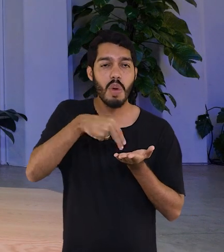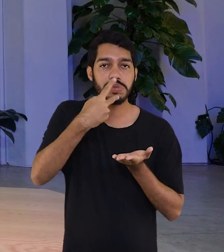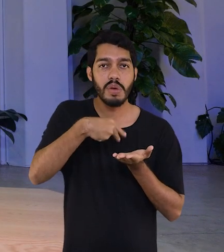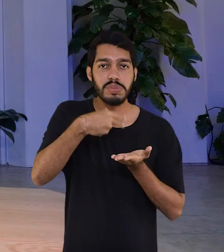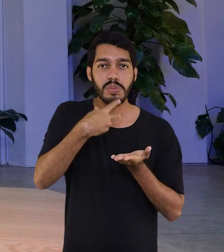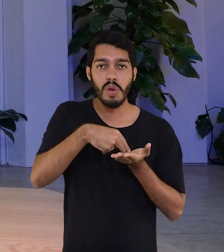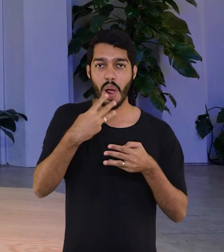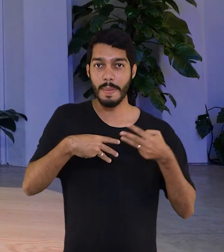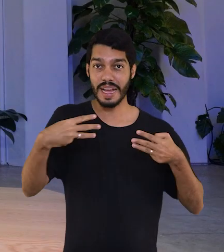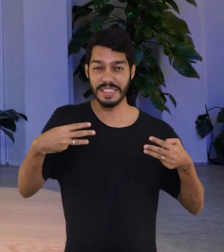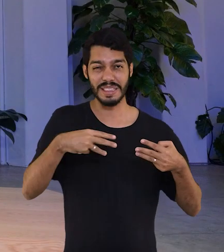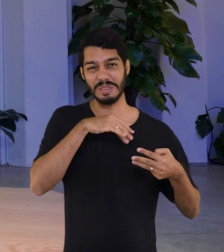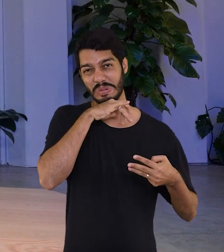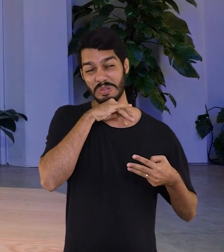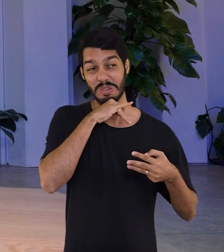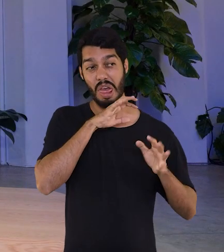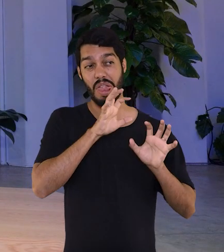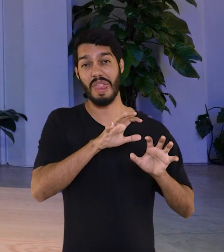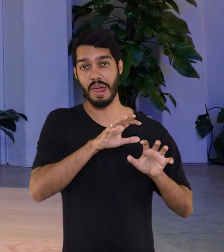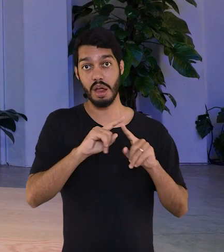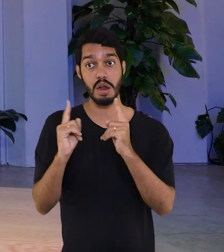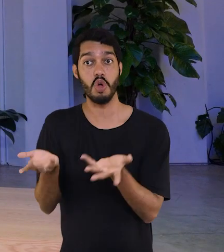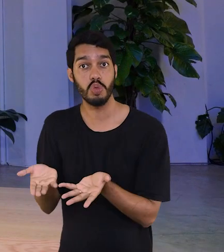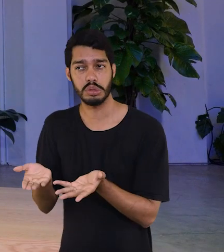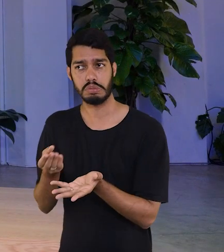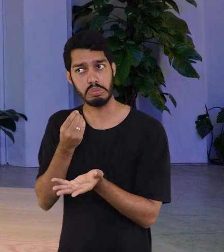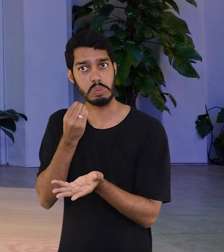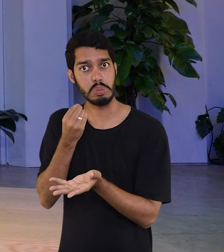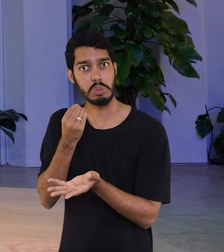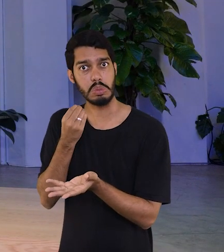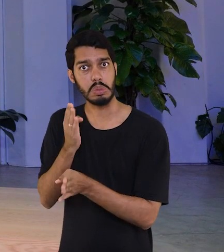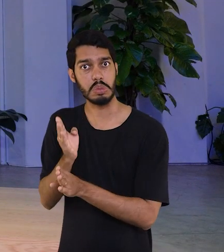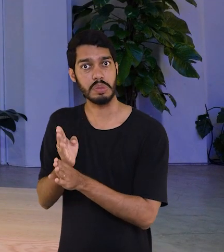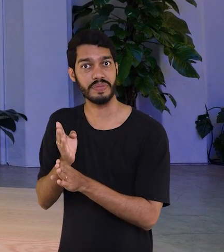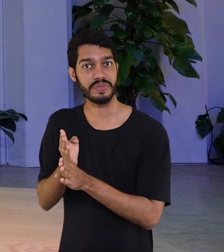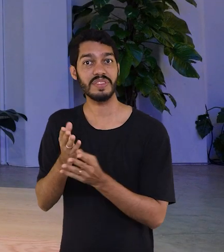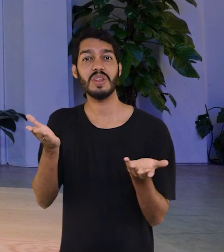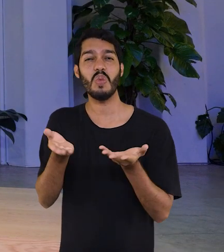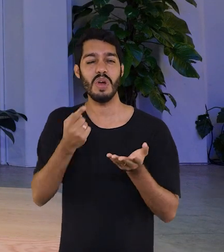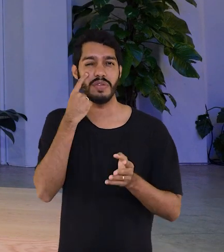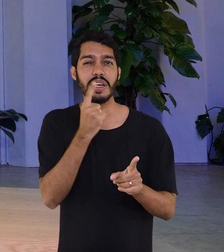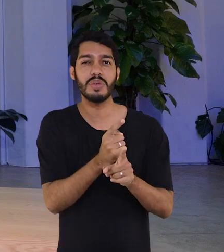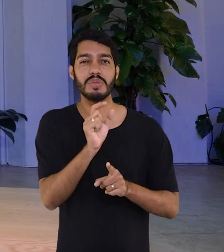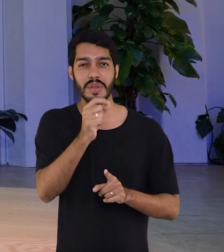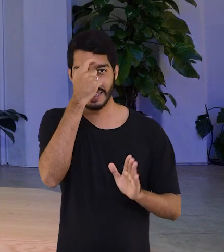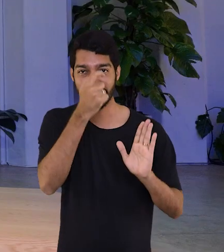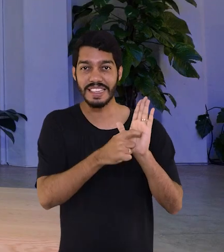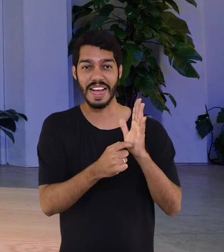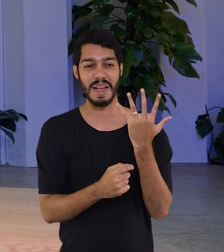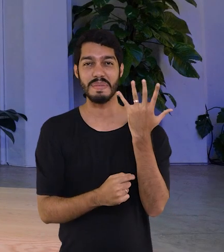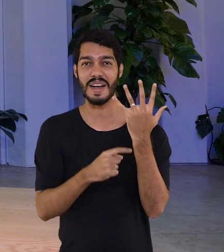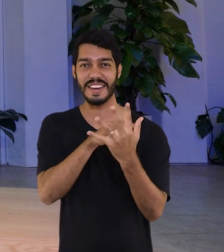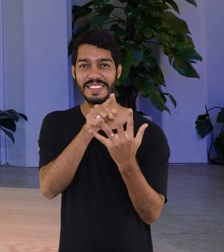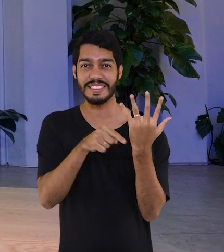tentaram gerar isso 2 anos atrás, era, tipo, horrível. E hoje tá ficando bom. Hoje você ainda consegue descobrir se é AI olhando as mãos, porque a mão